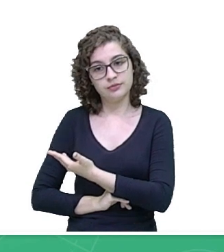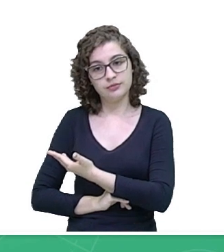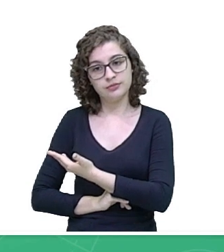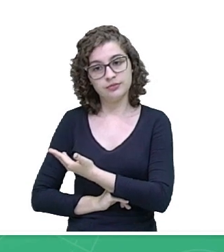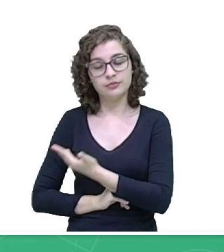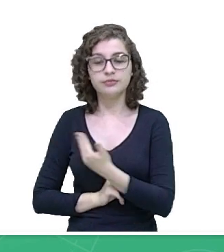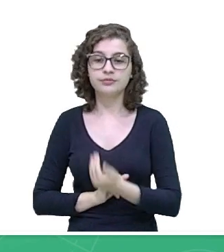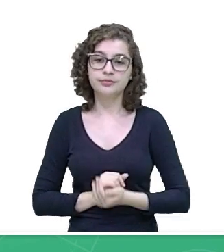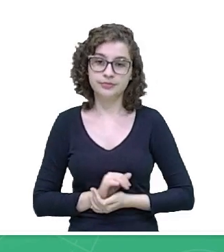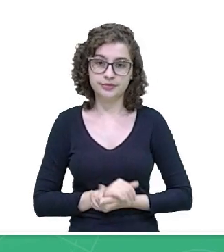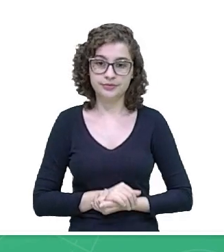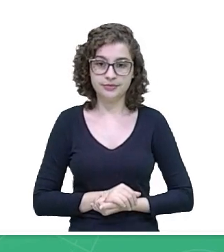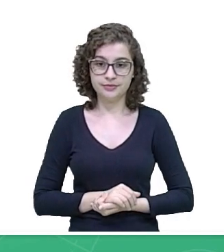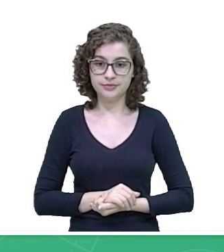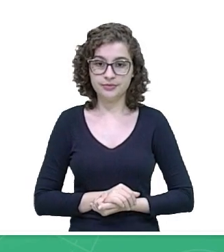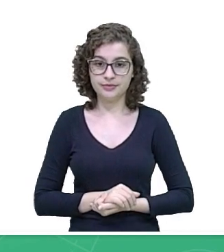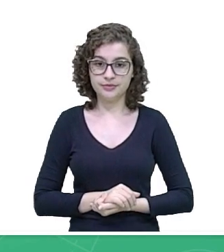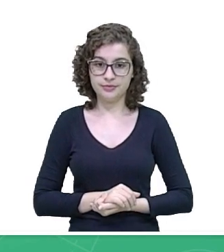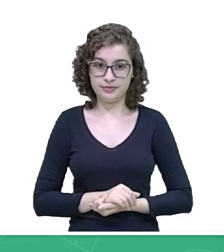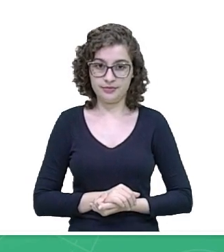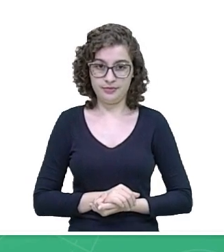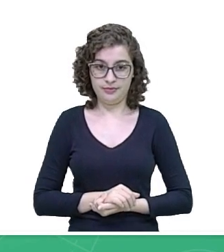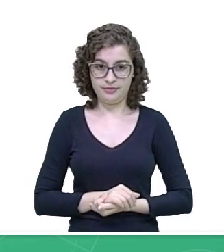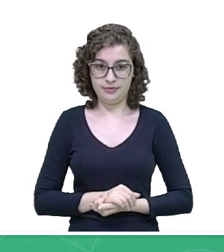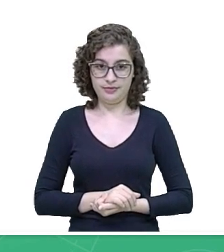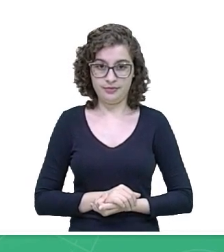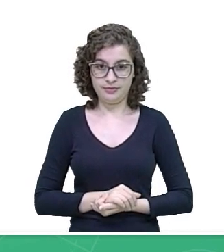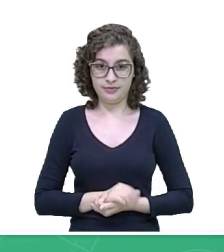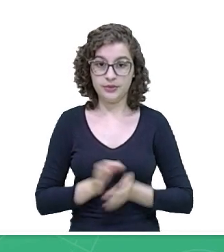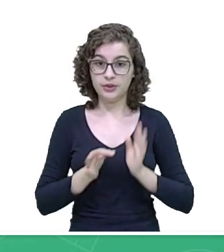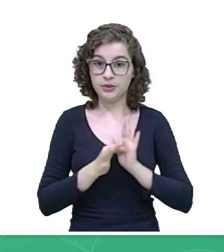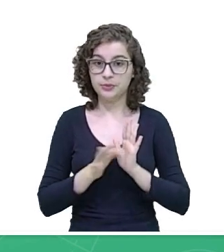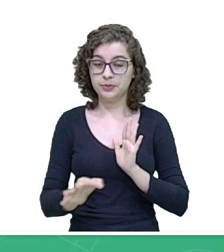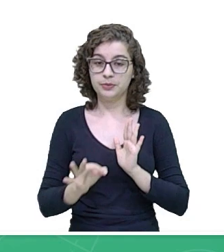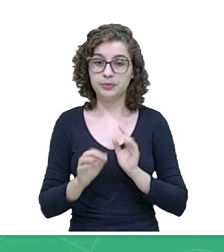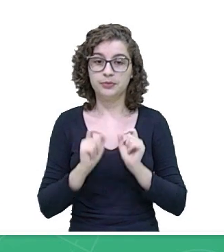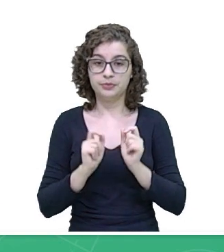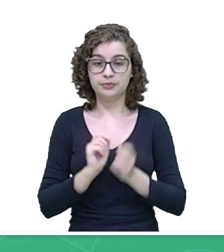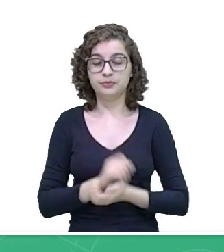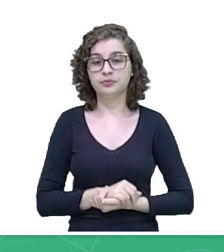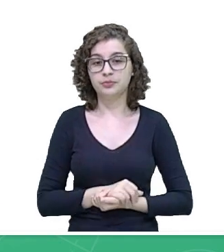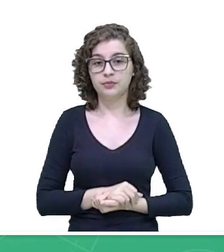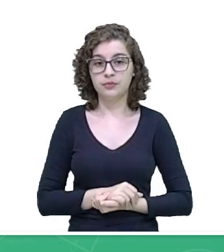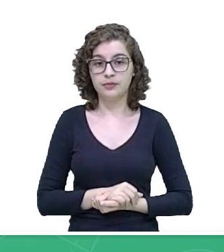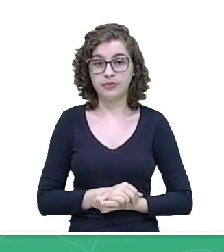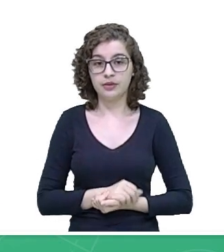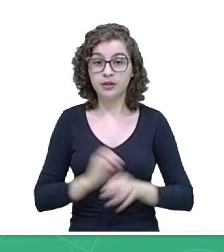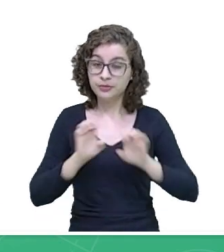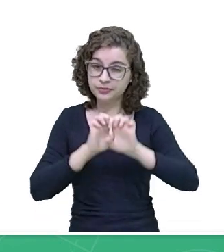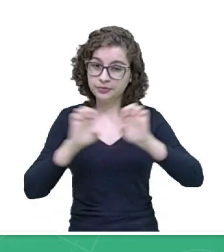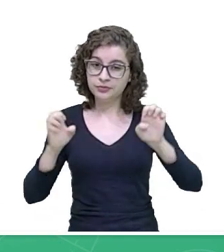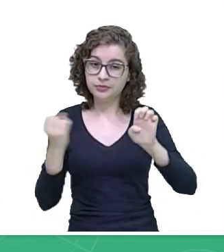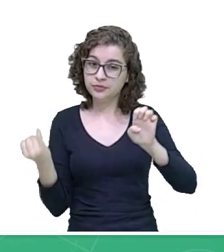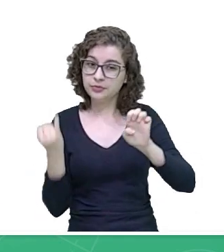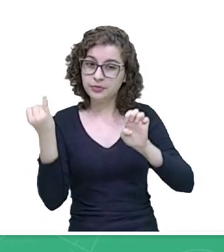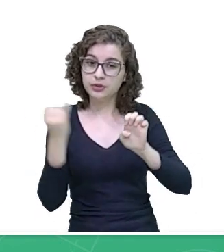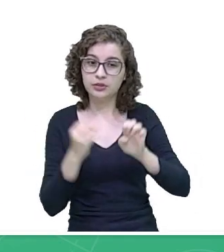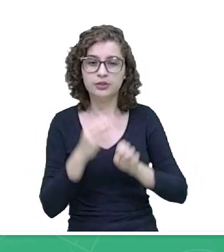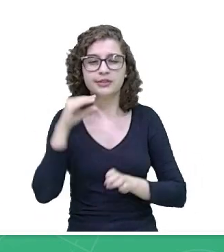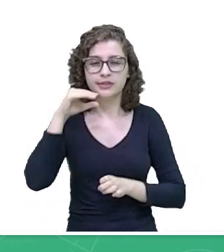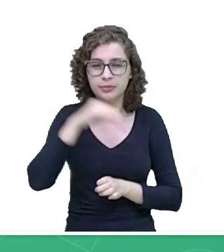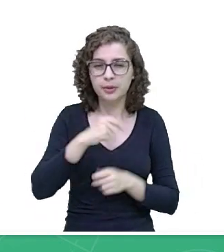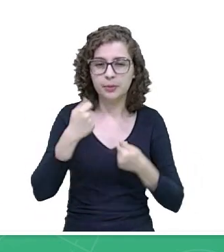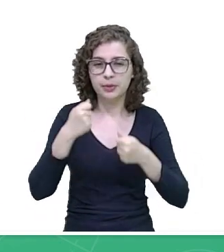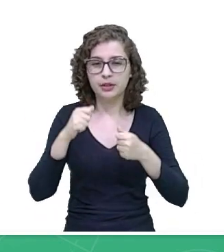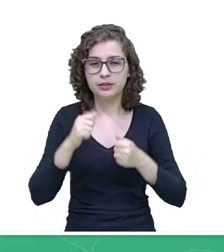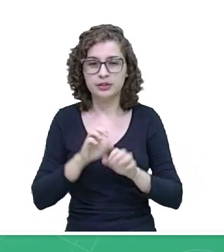alternativa correta. E vamos ver aqui que no comentário que eu coloquei para vocês, é que para resolver essa questão a gente utiliza